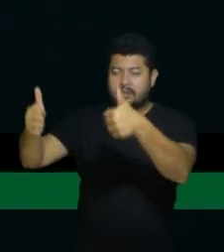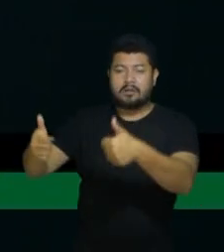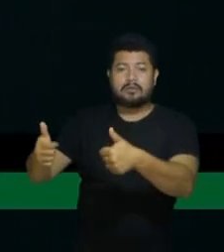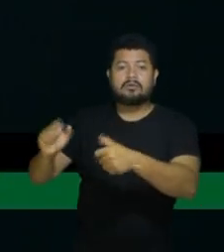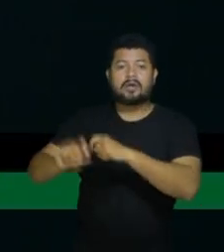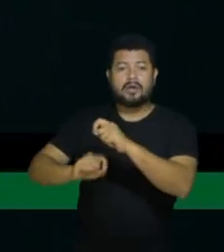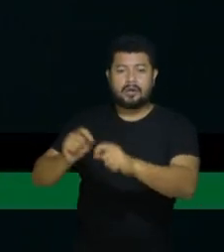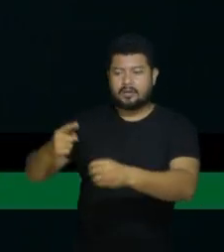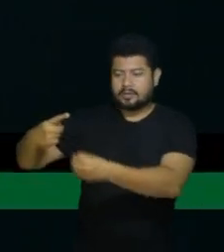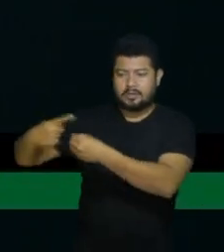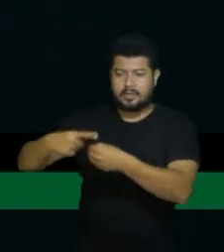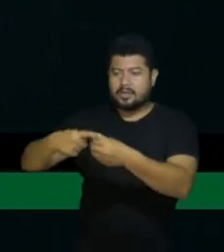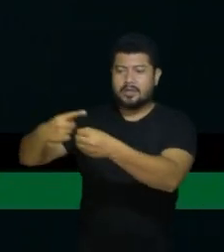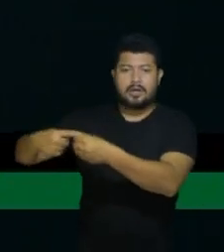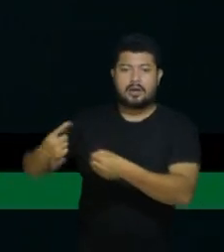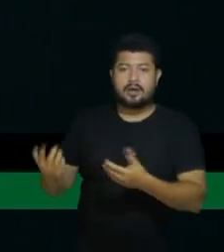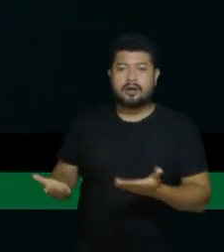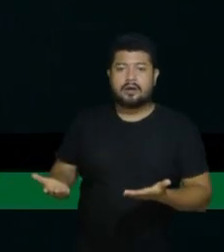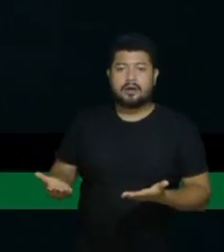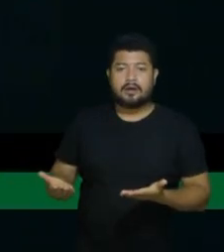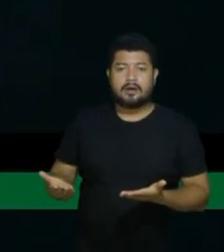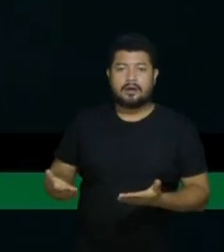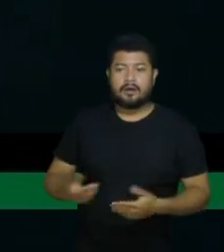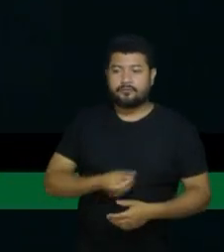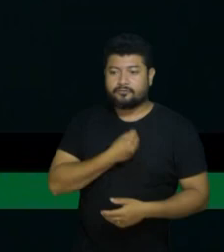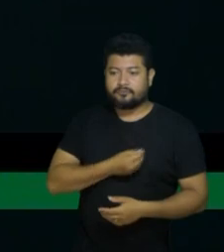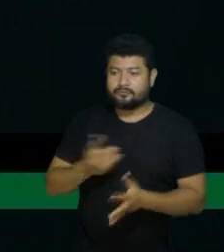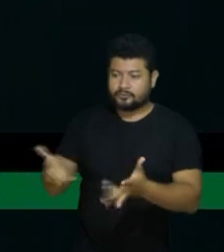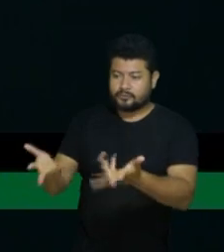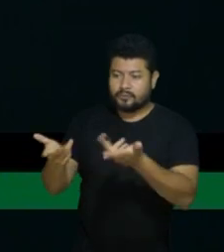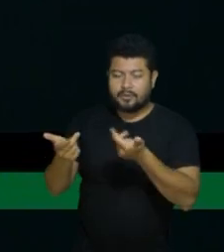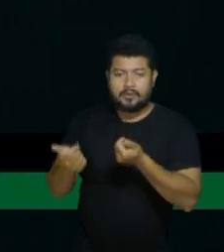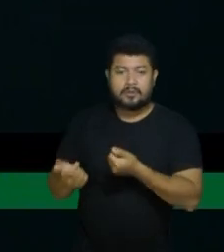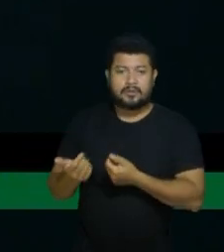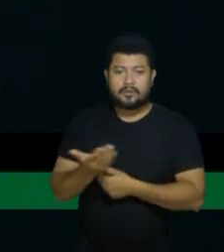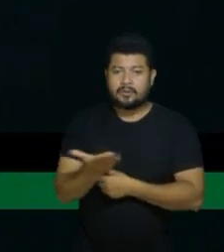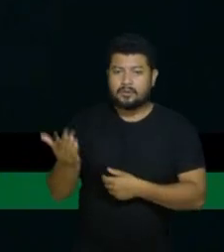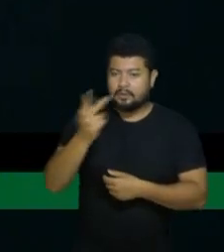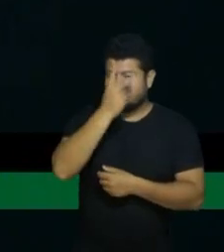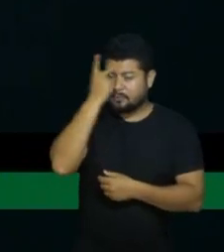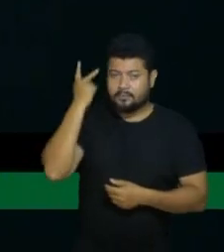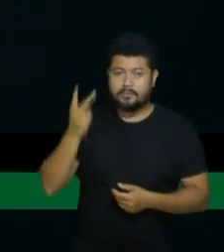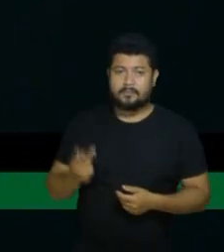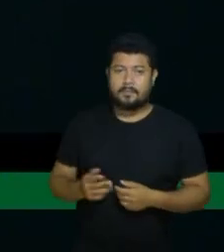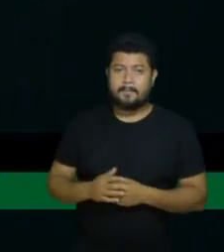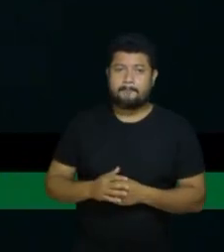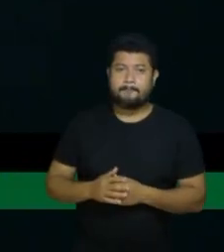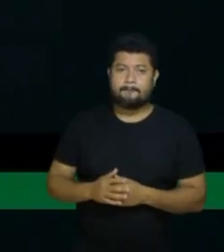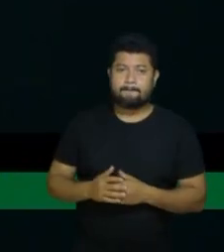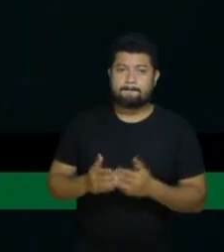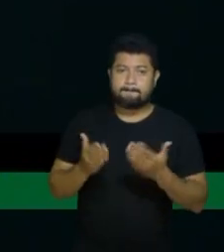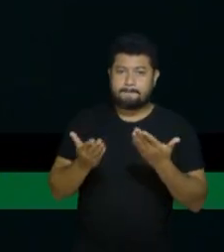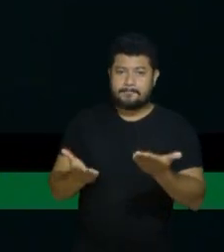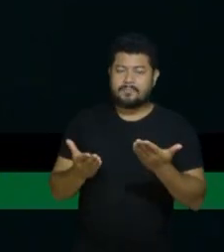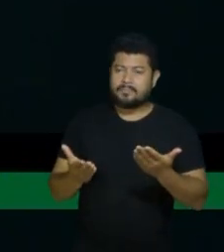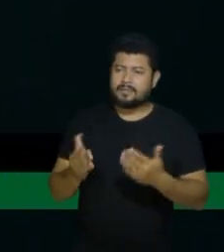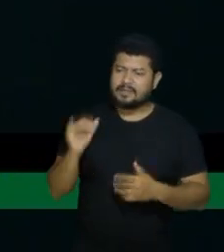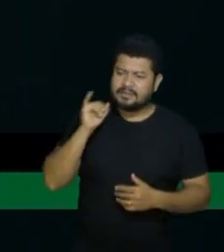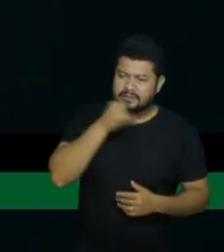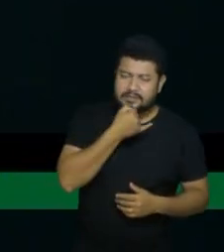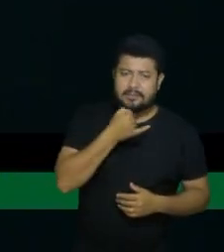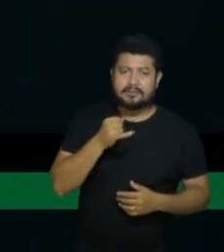pessoas assim eu espero que talvez esse momento triste que esse acontecido muito triste